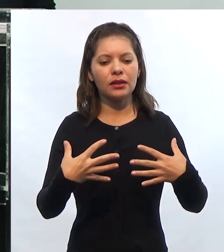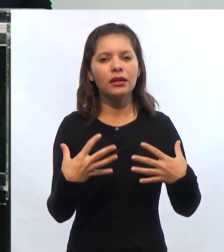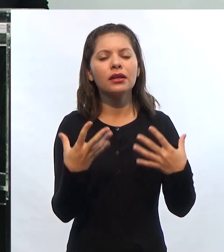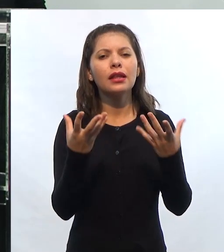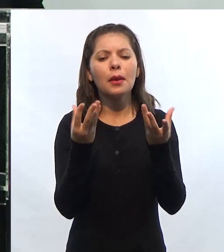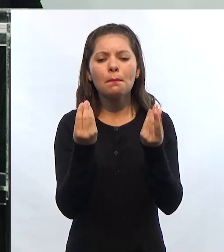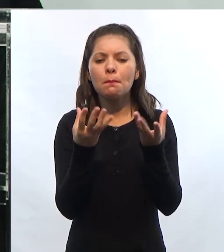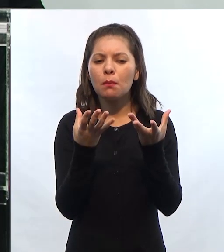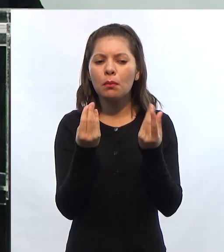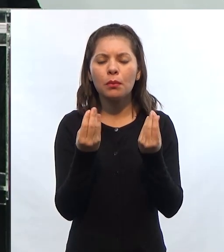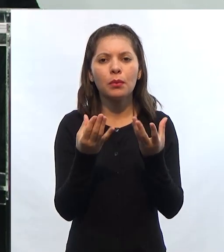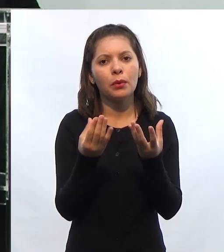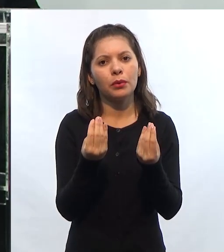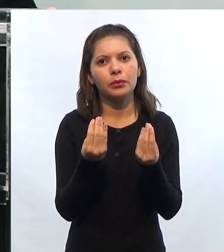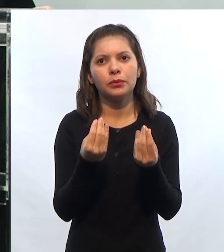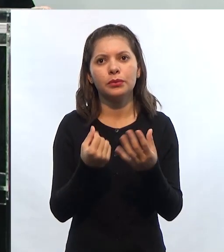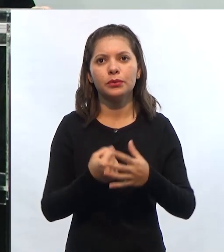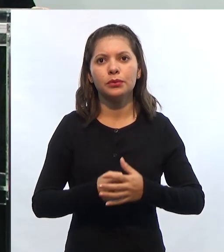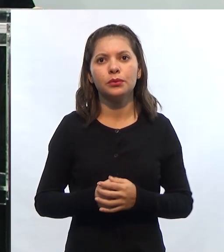temos demanda